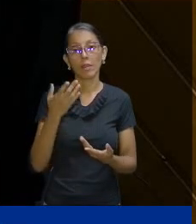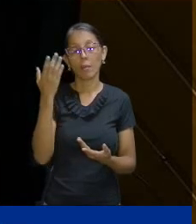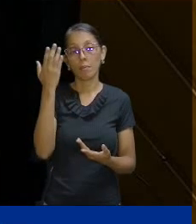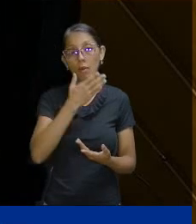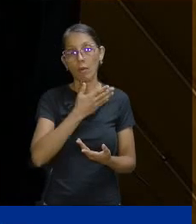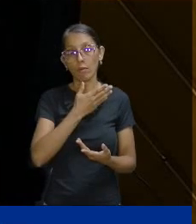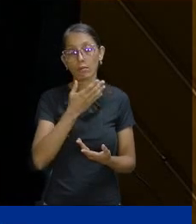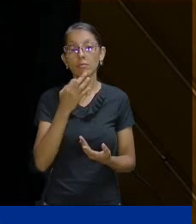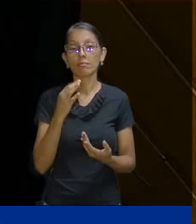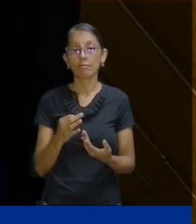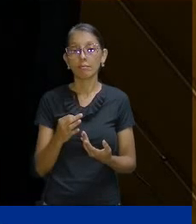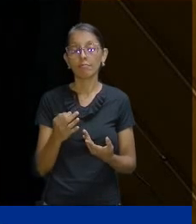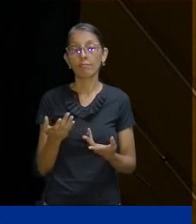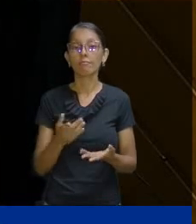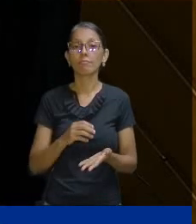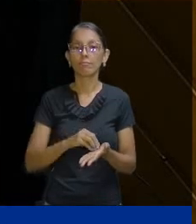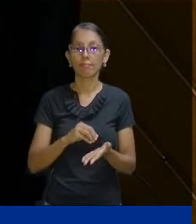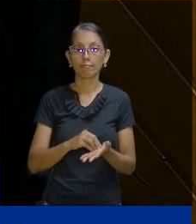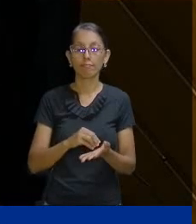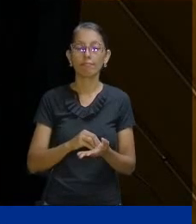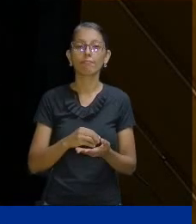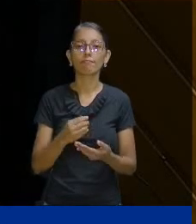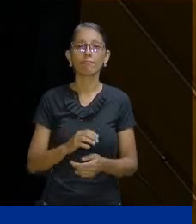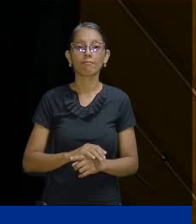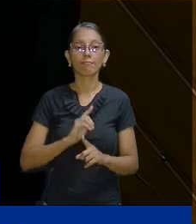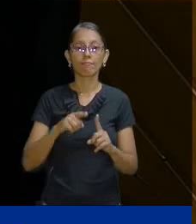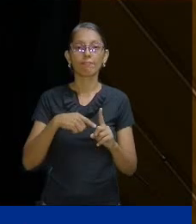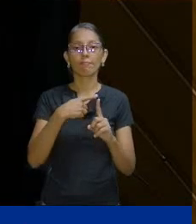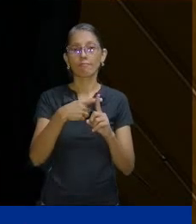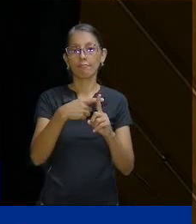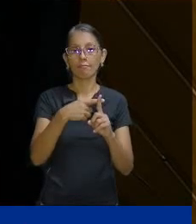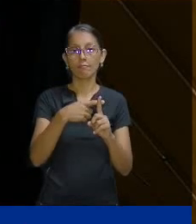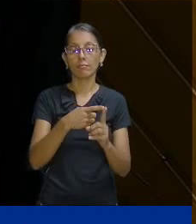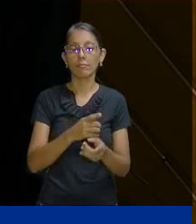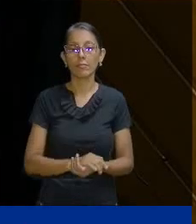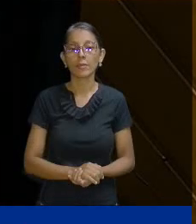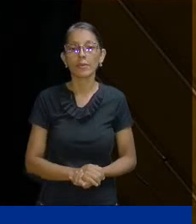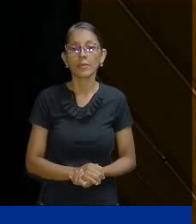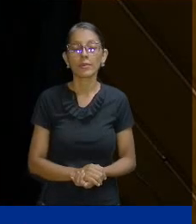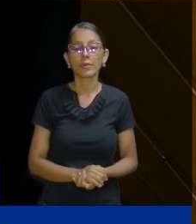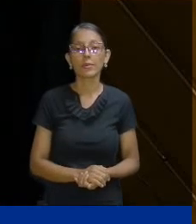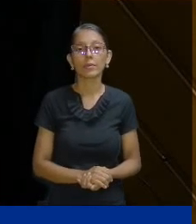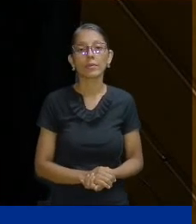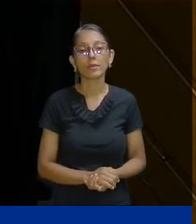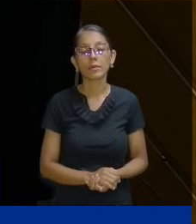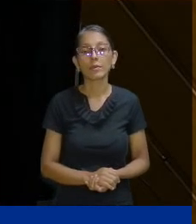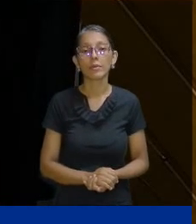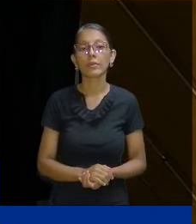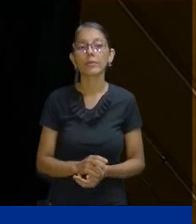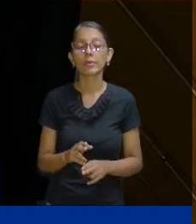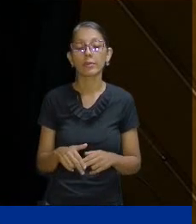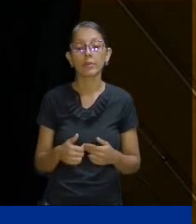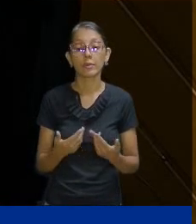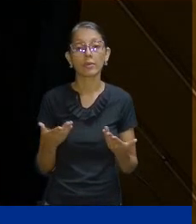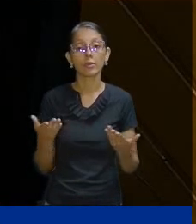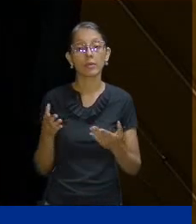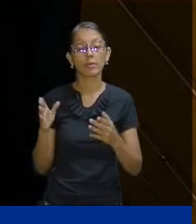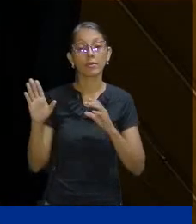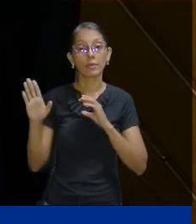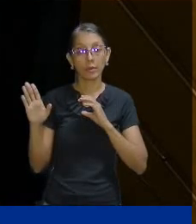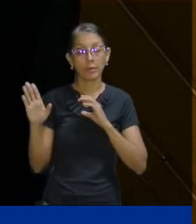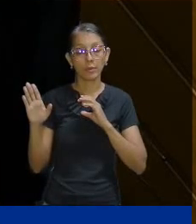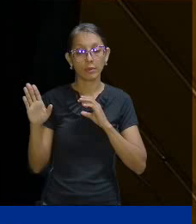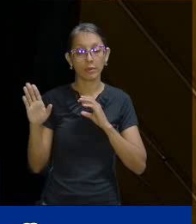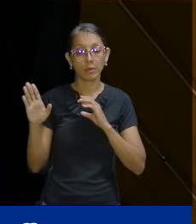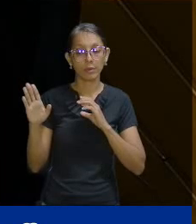Para a configuração do abuso de poder econômico ou captação ilícita de sufrágio, é indispensável a demonstração de que o candidato teve